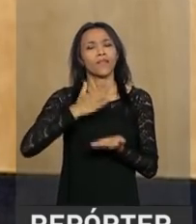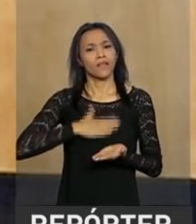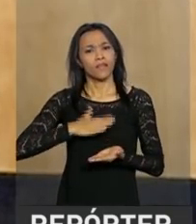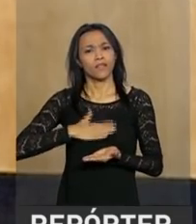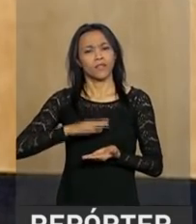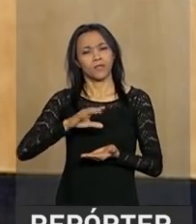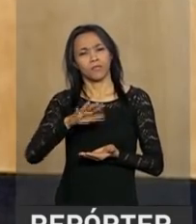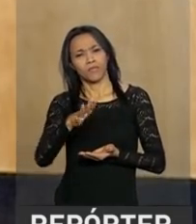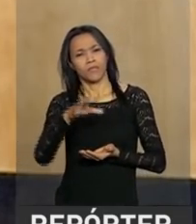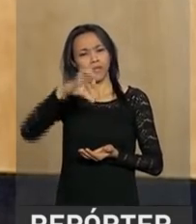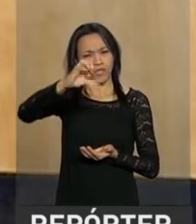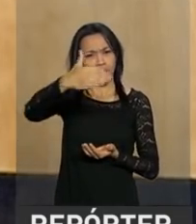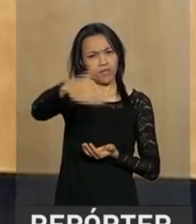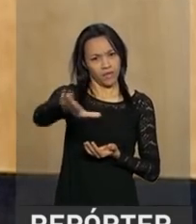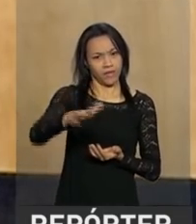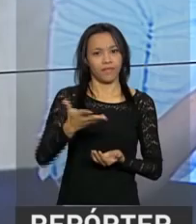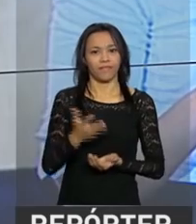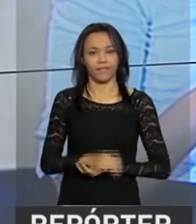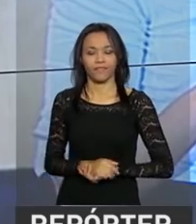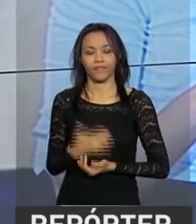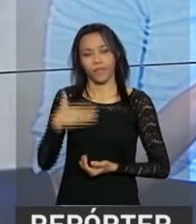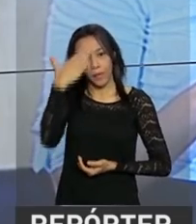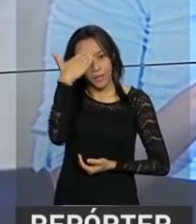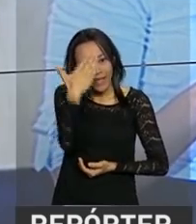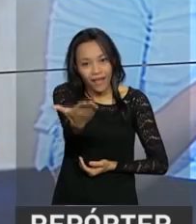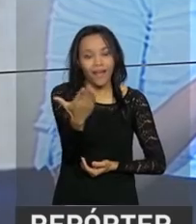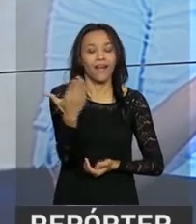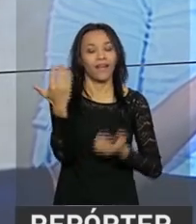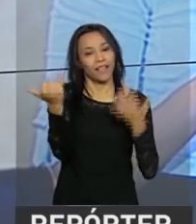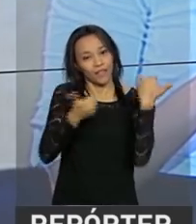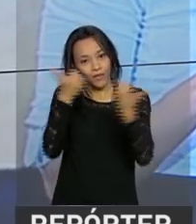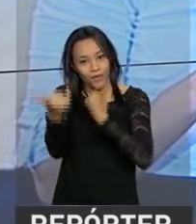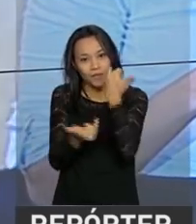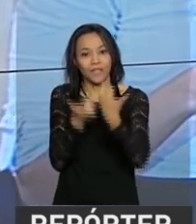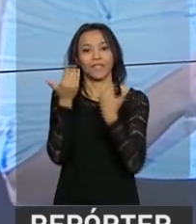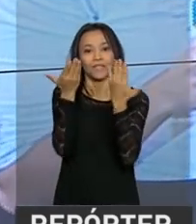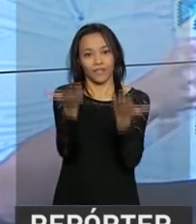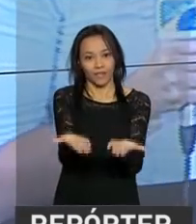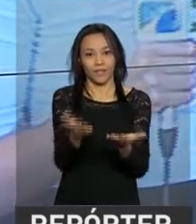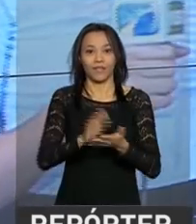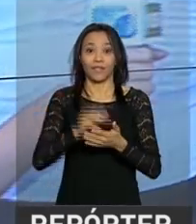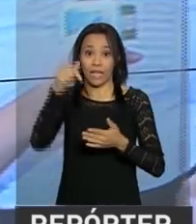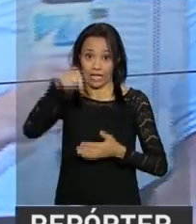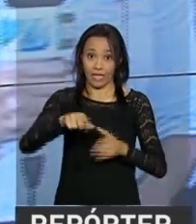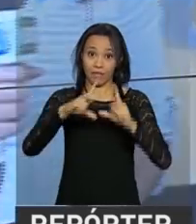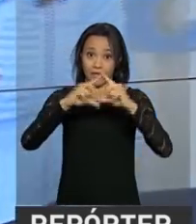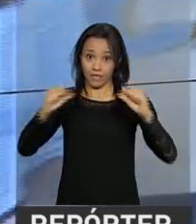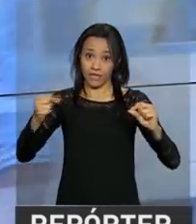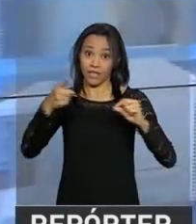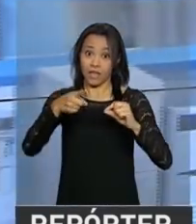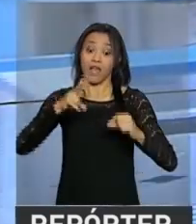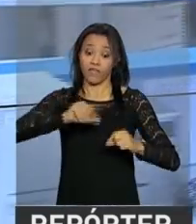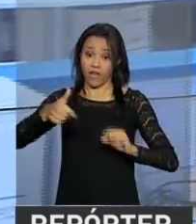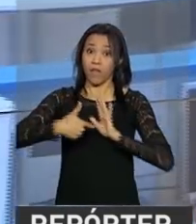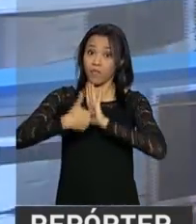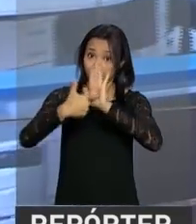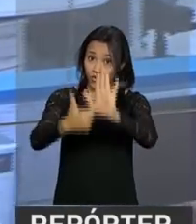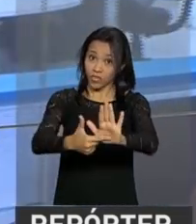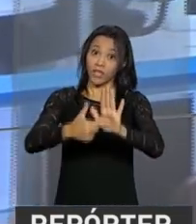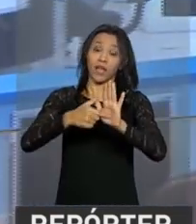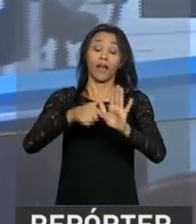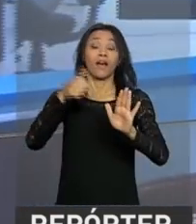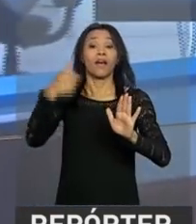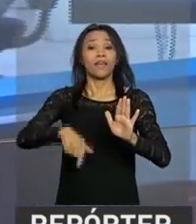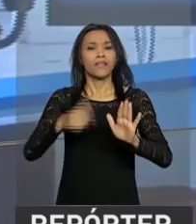começar aí pelas 9h30. Jaime? Olo, obrigado pelas informações ao vivo da sede do CNPq aqui em Brasília. A NBR transmite ao vivo